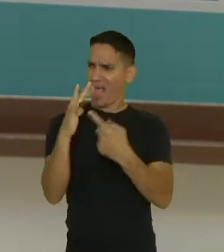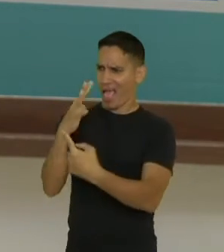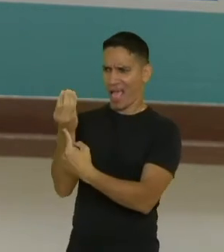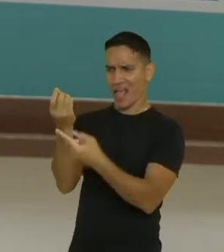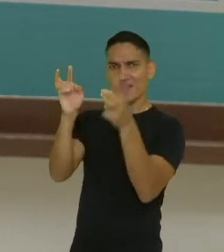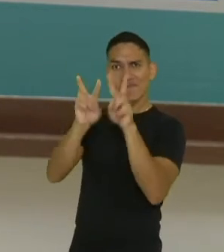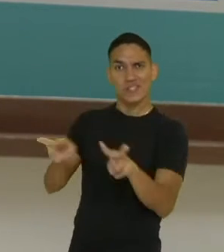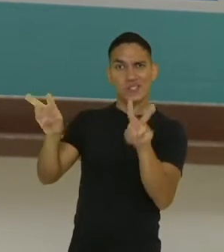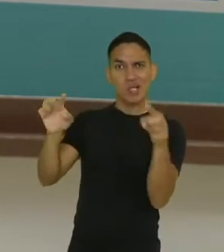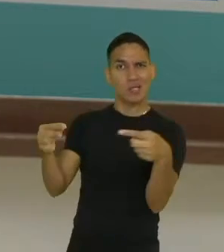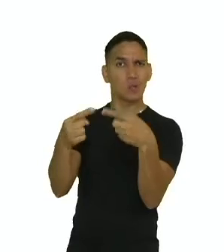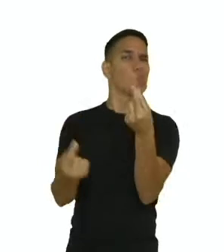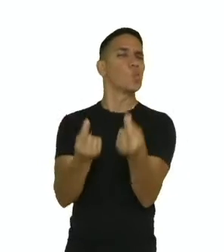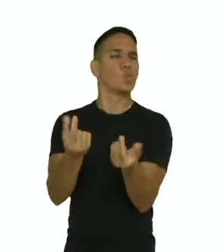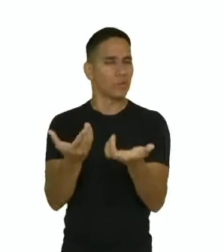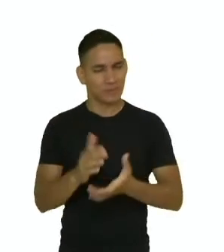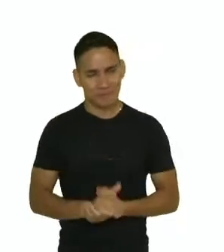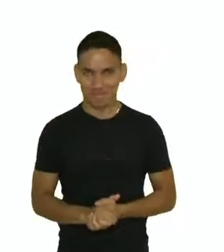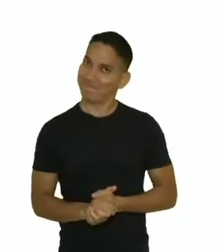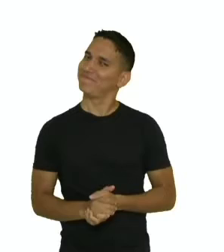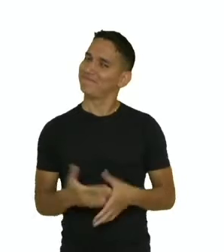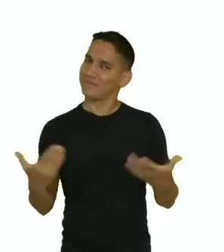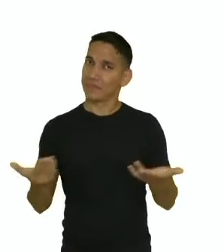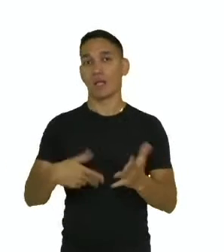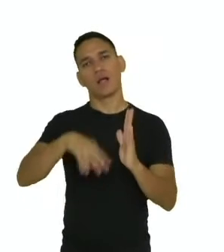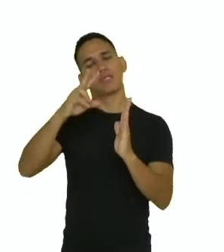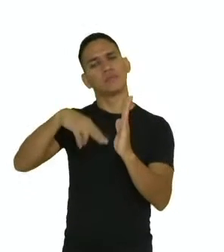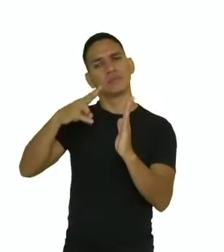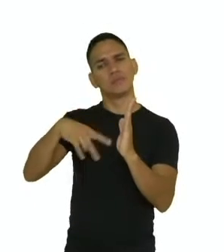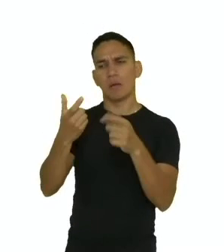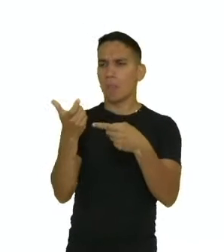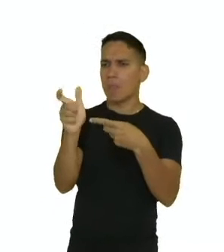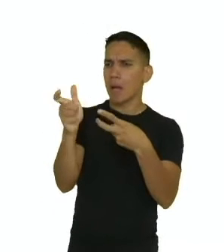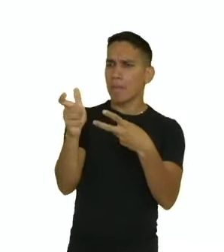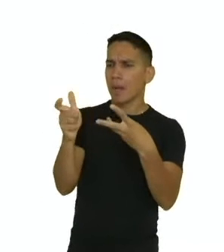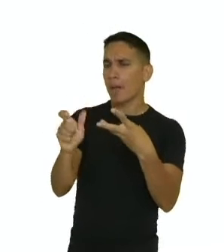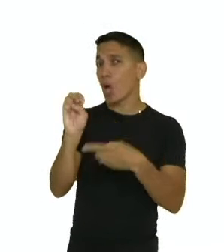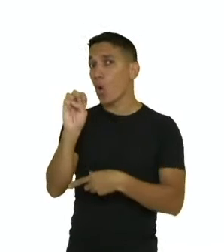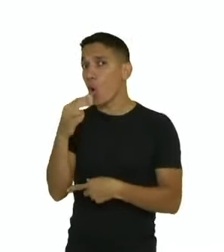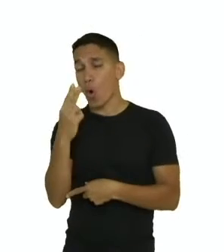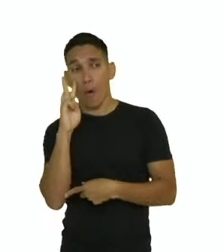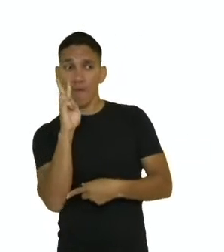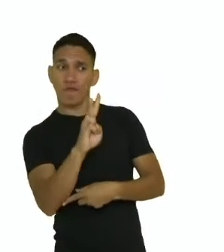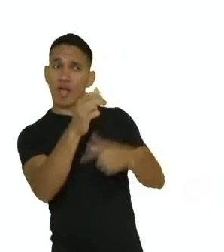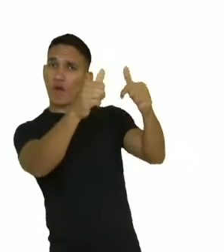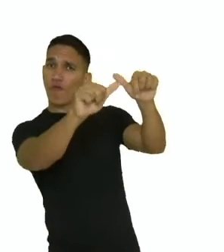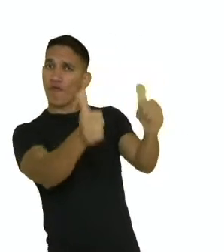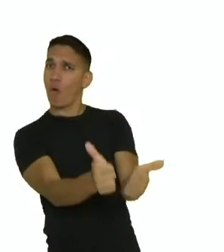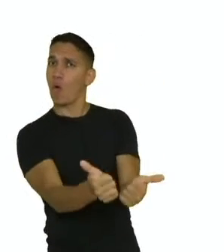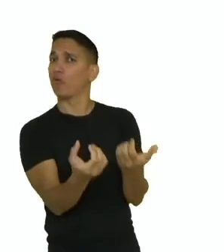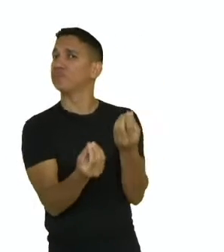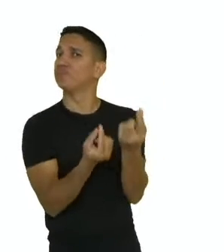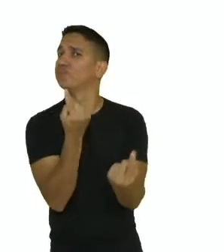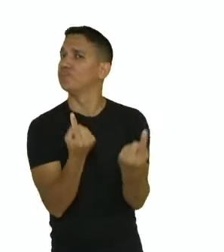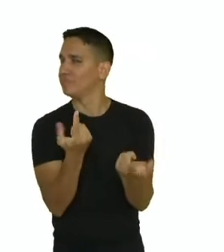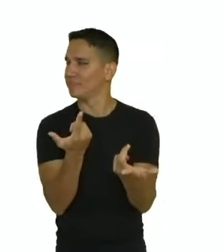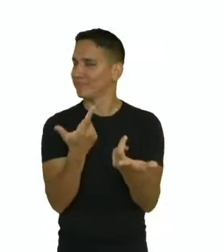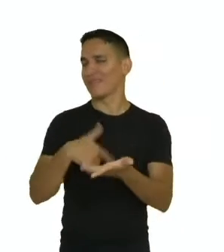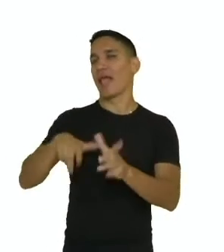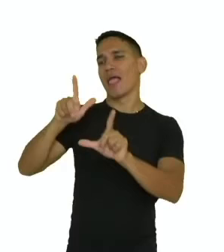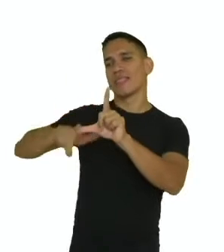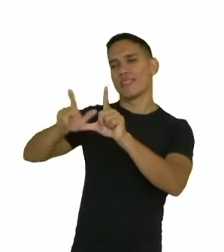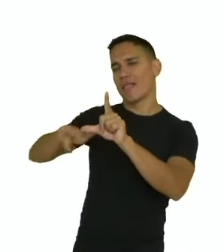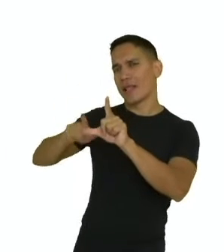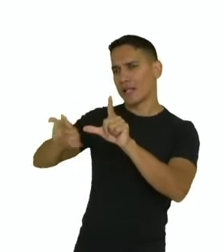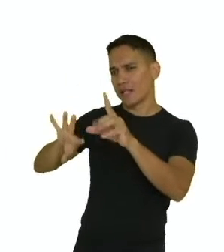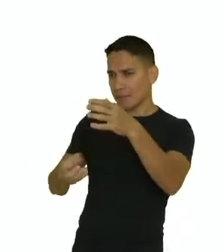visuais? Bom, eu leio palavras ou vejo uma forma? As letras